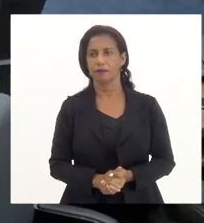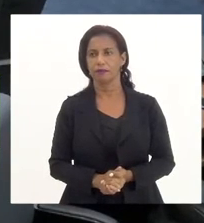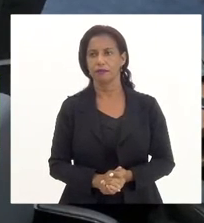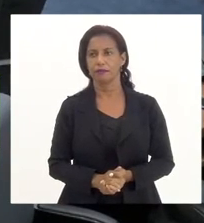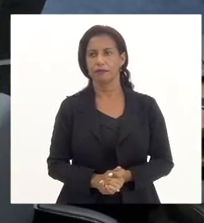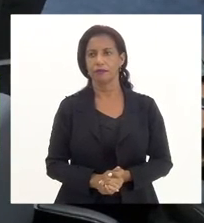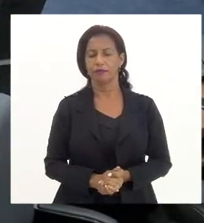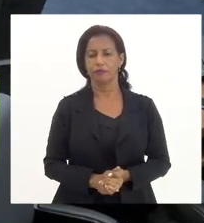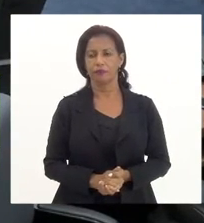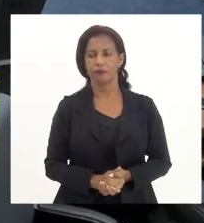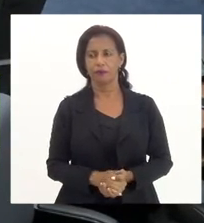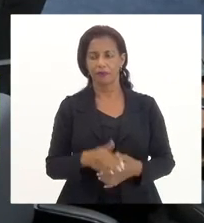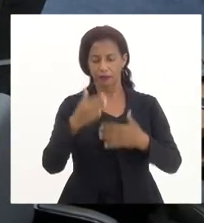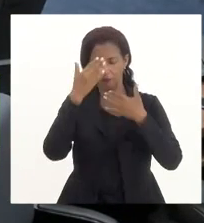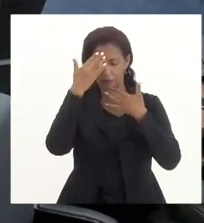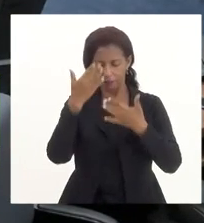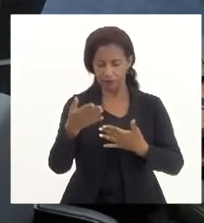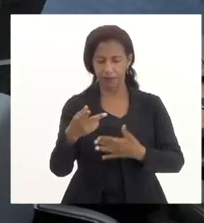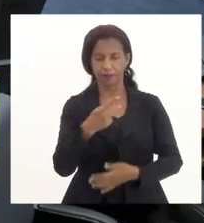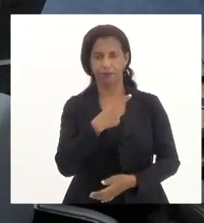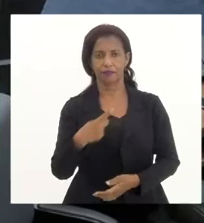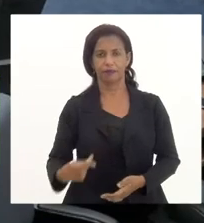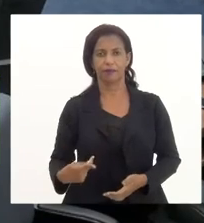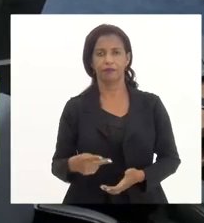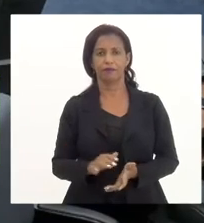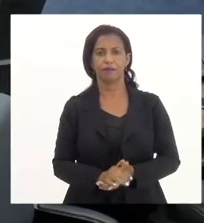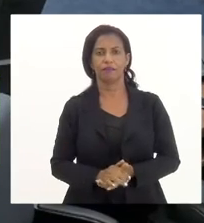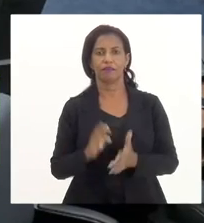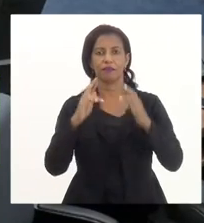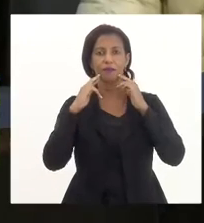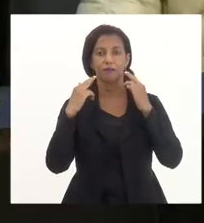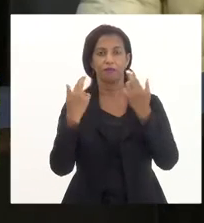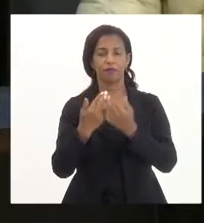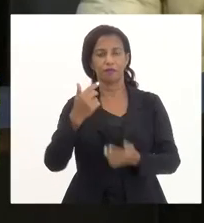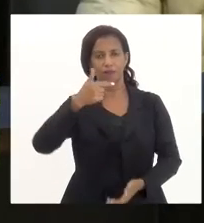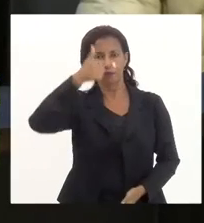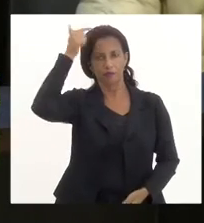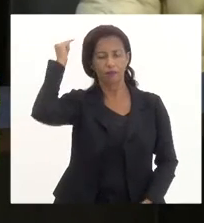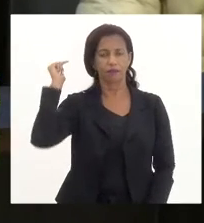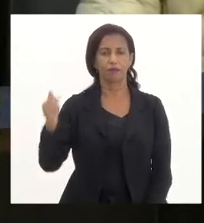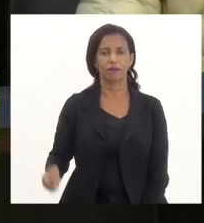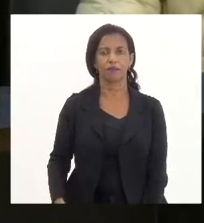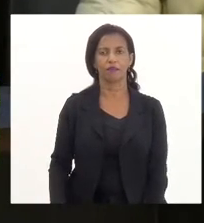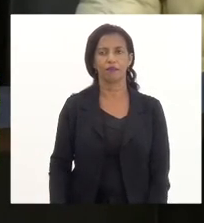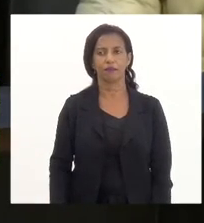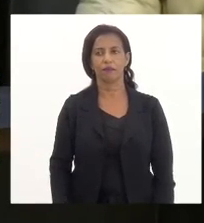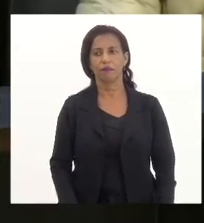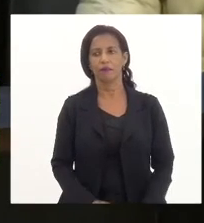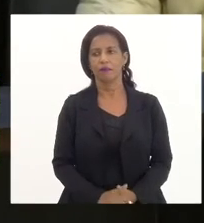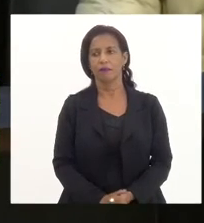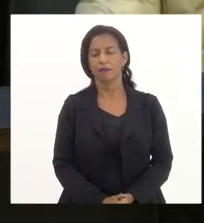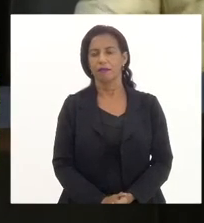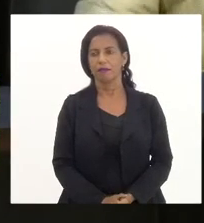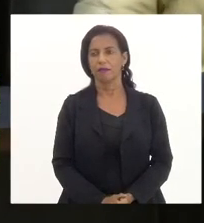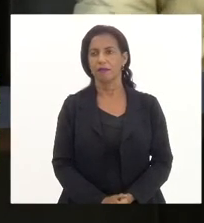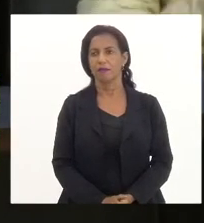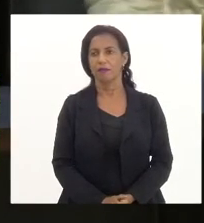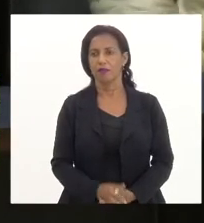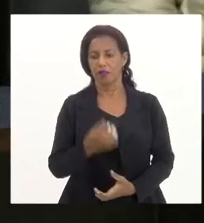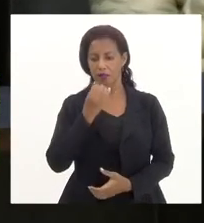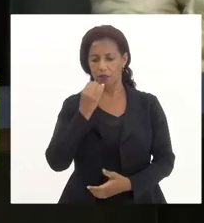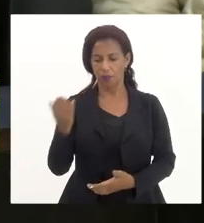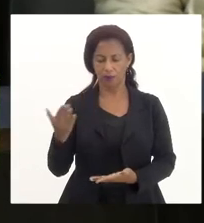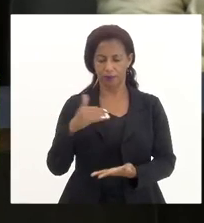e obrigado presidente da associação Deputado Luiz Paulo Tá bom eu